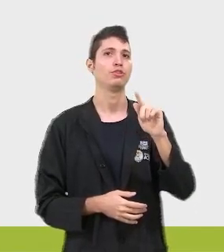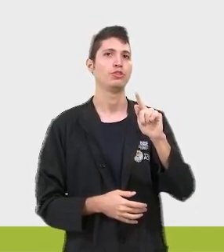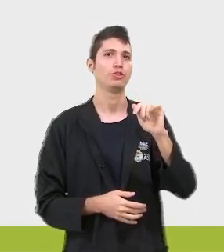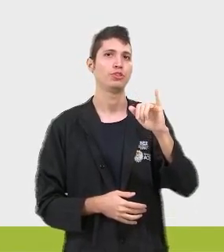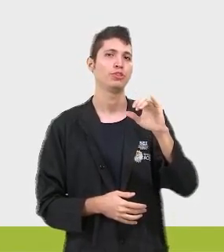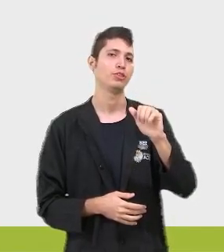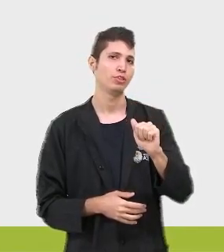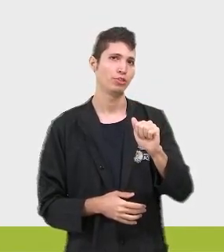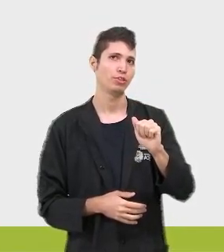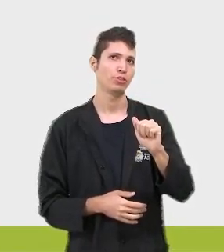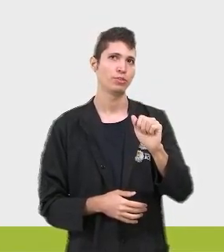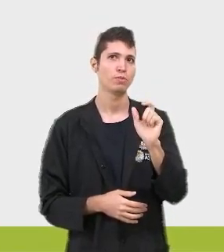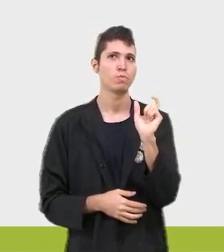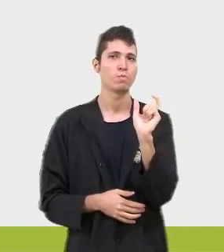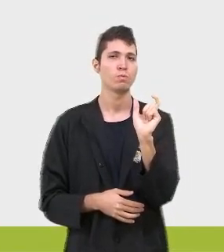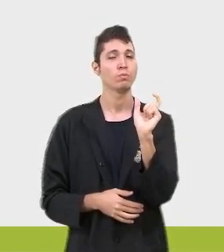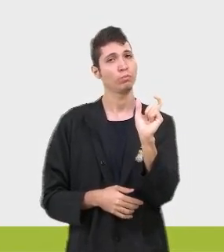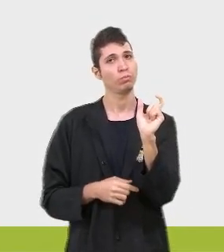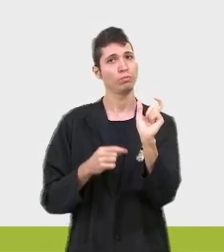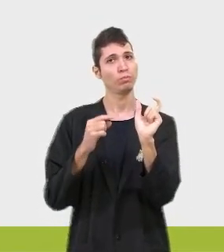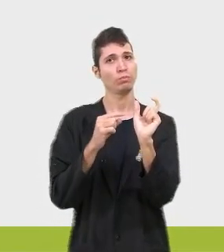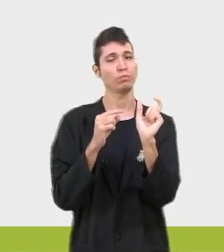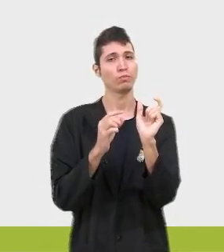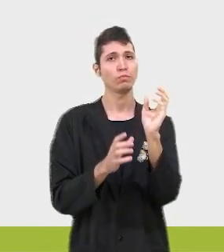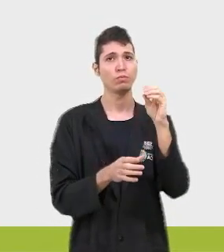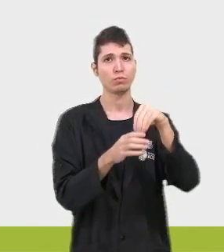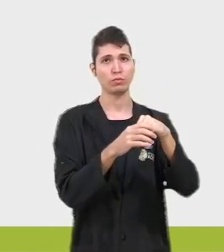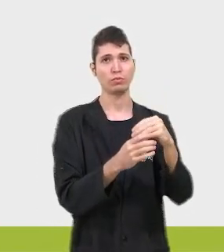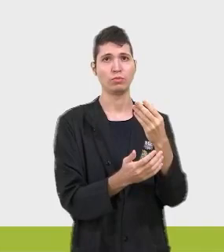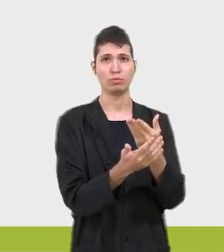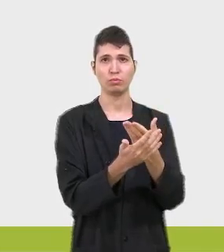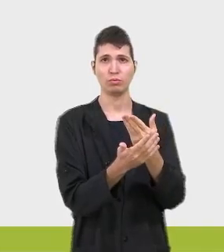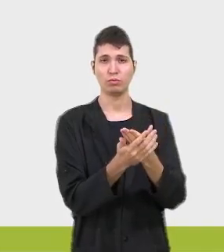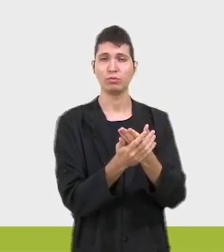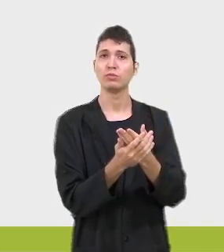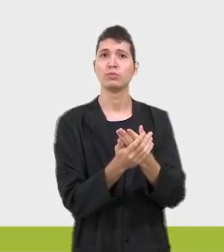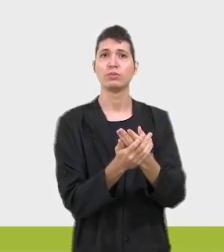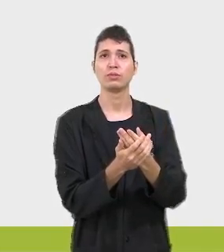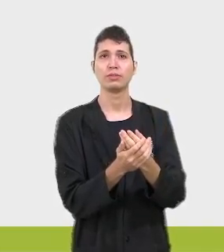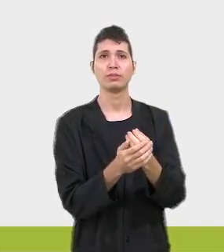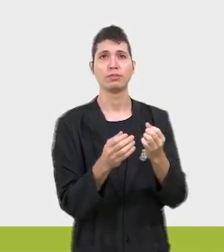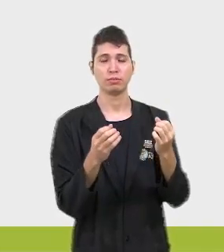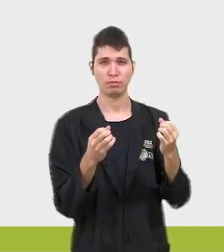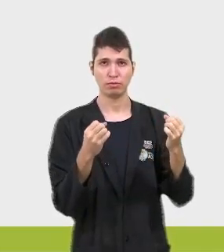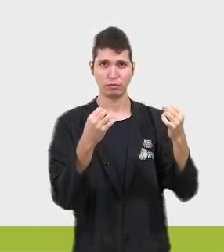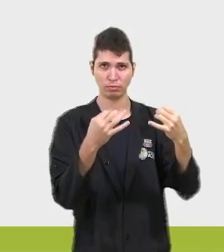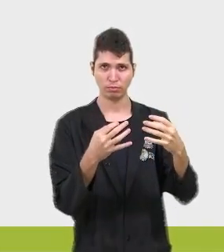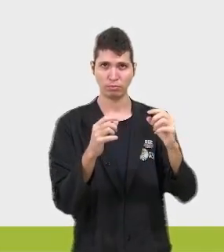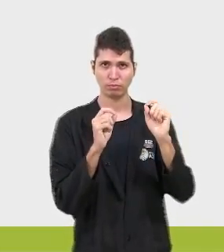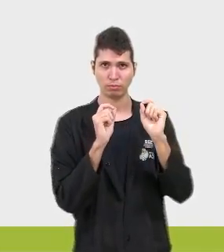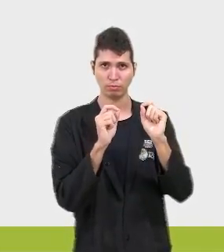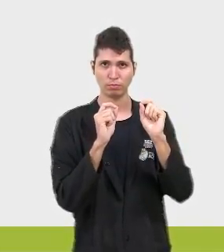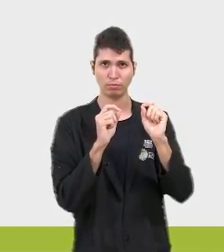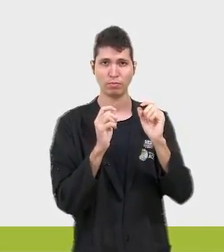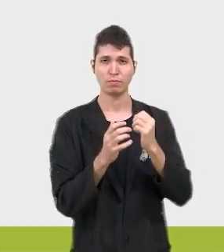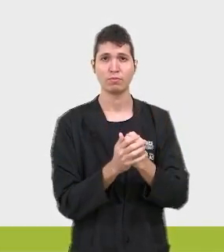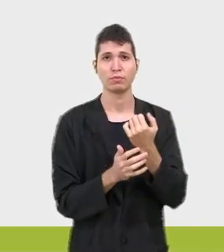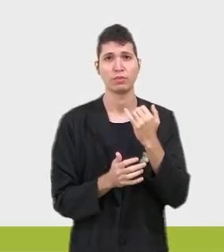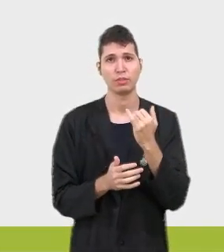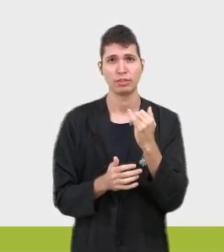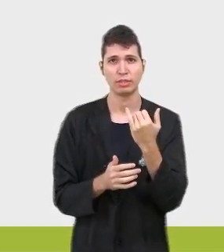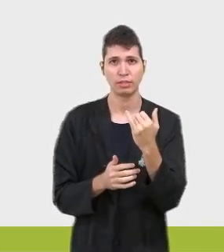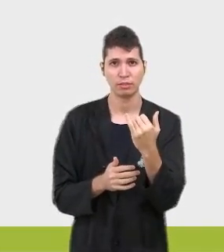vai ser uma energia capaz de retirar, no caso vai ser uma